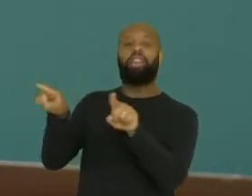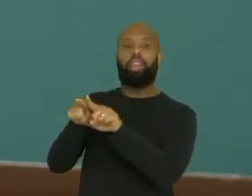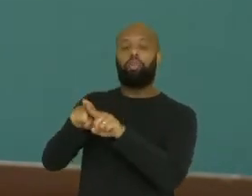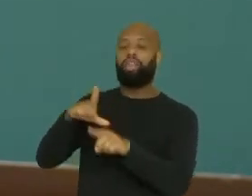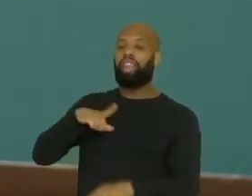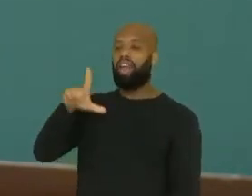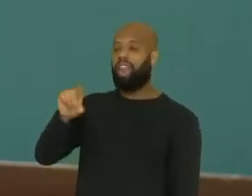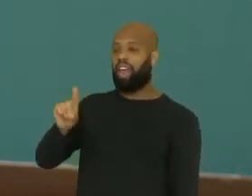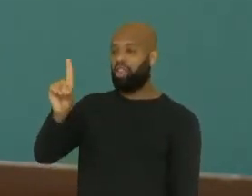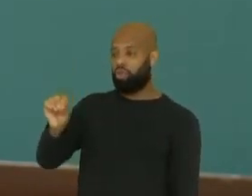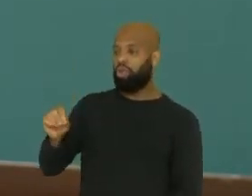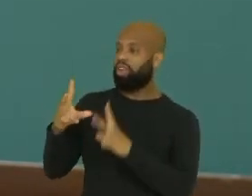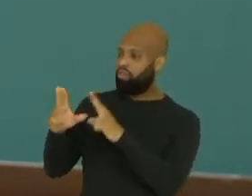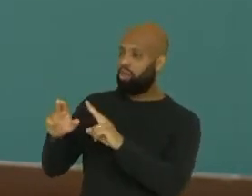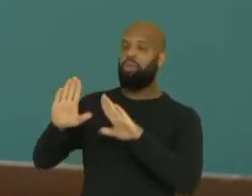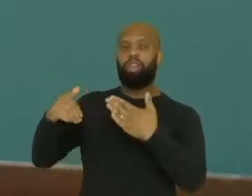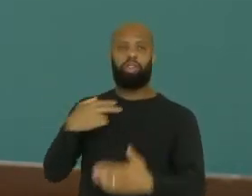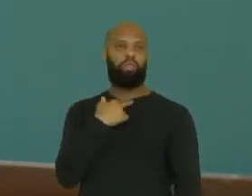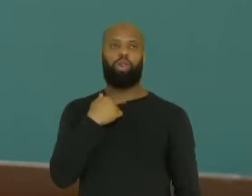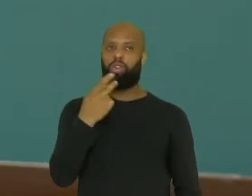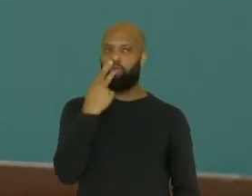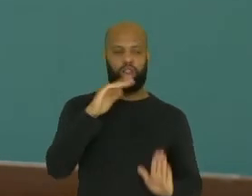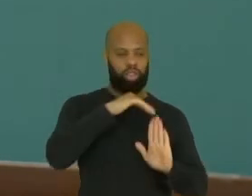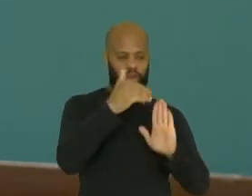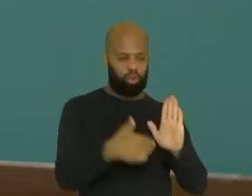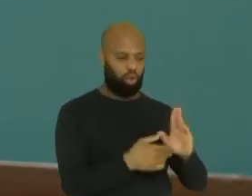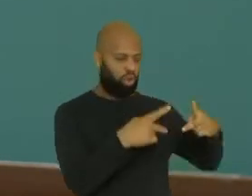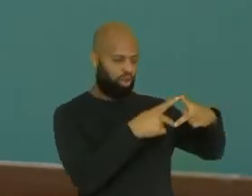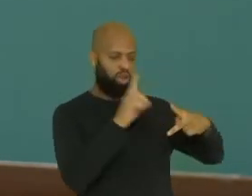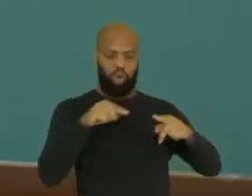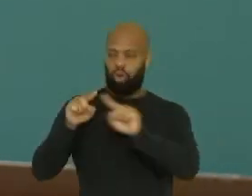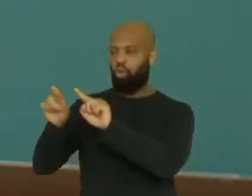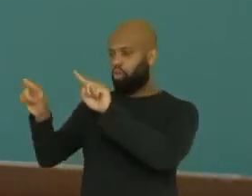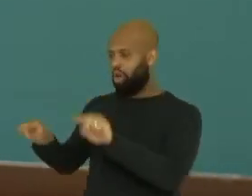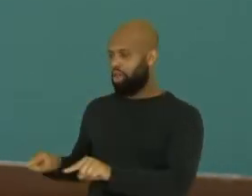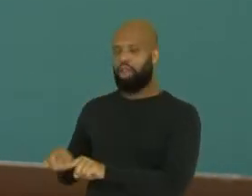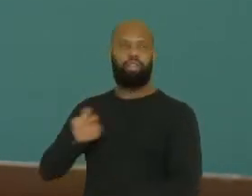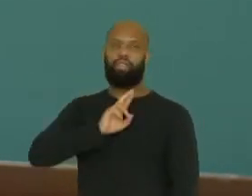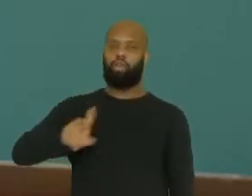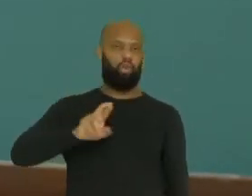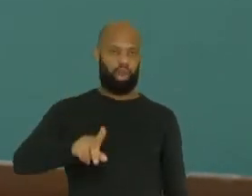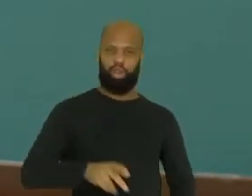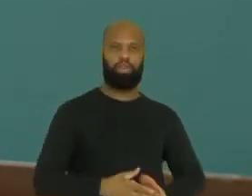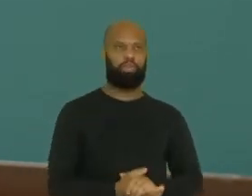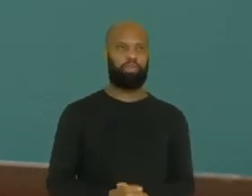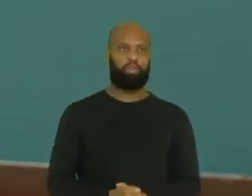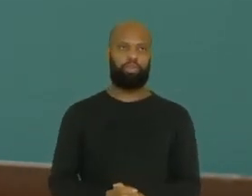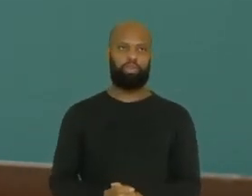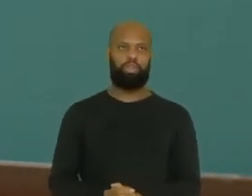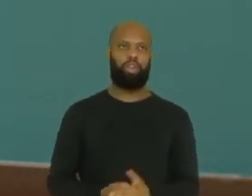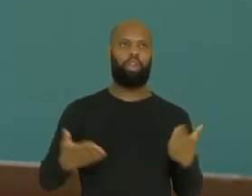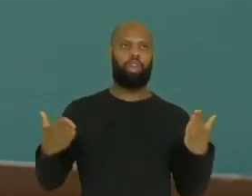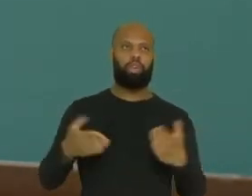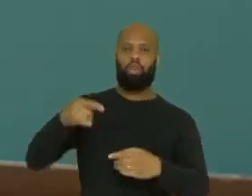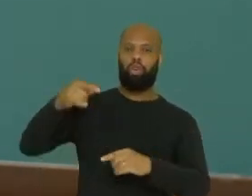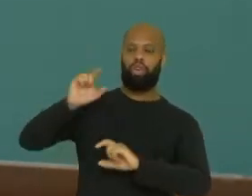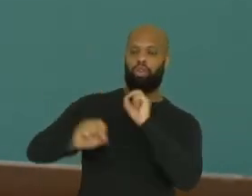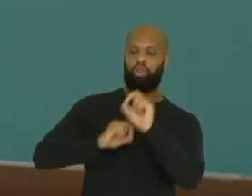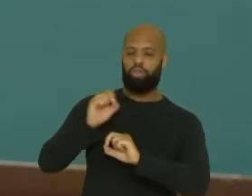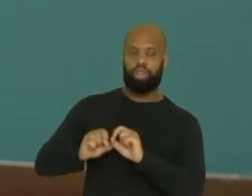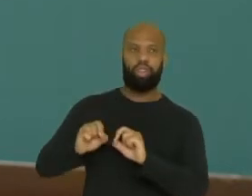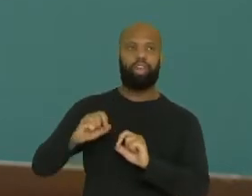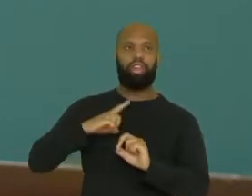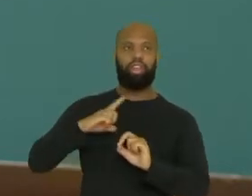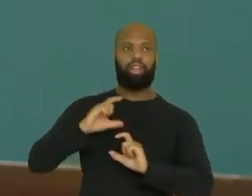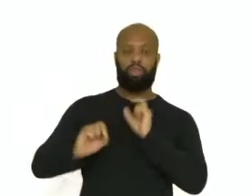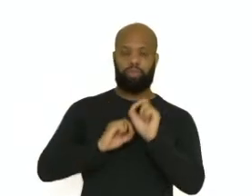lados iguais então eu não posso dizer que todo losango é um quadrado daí no caso o paralelogramo